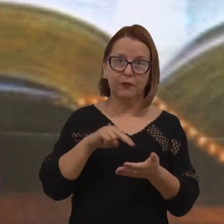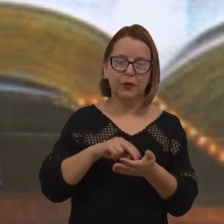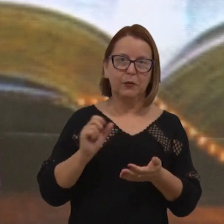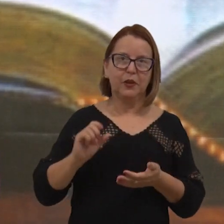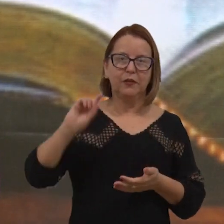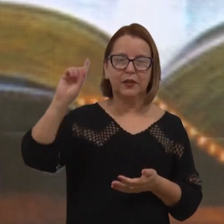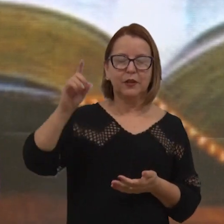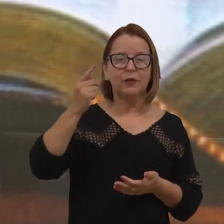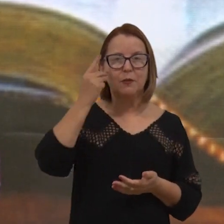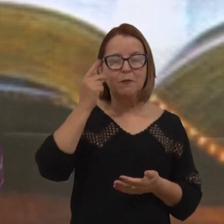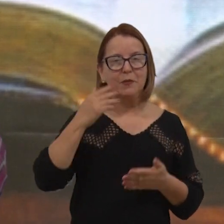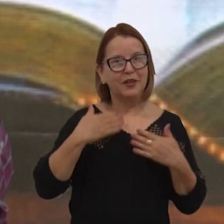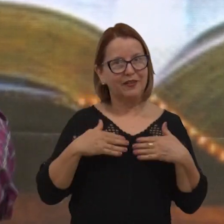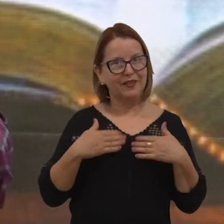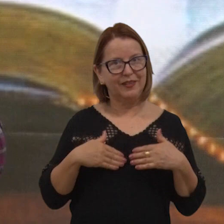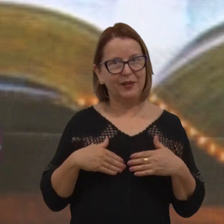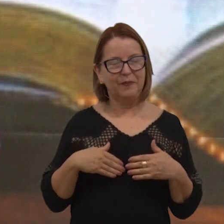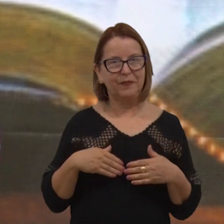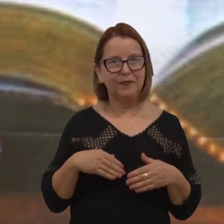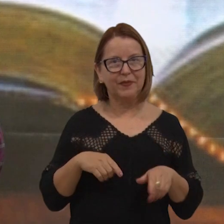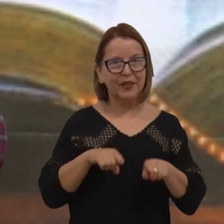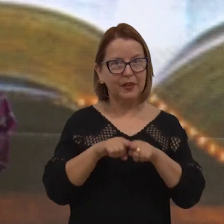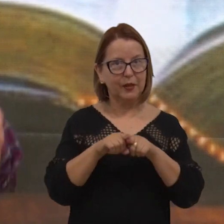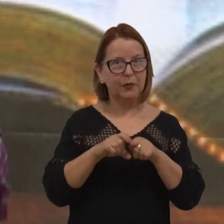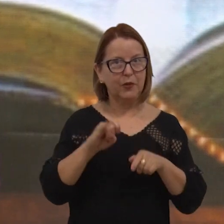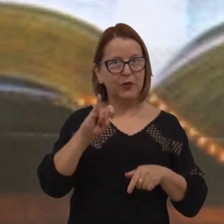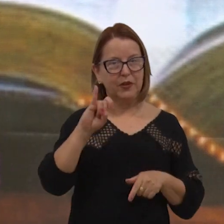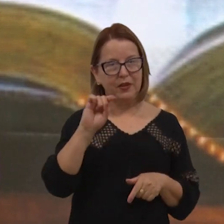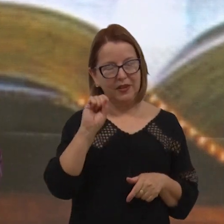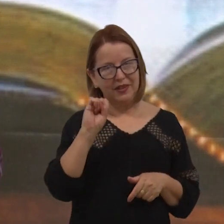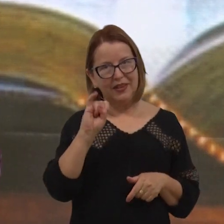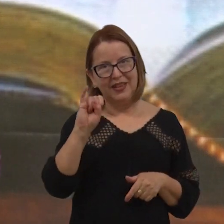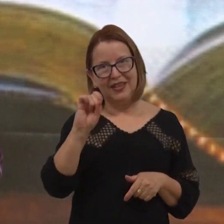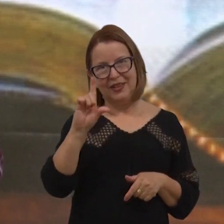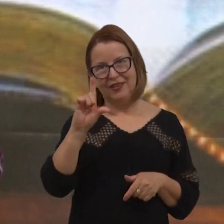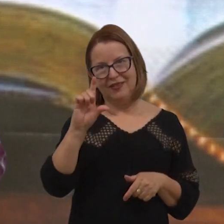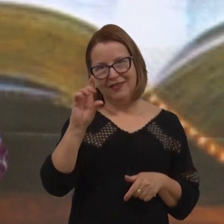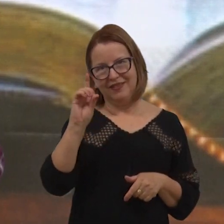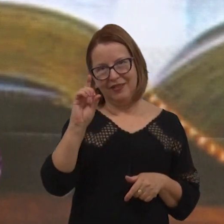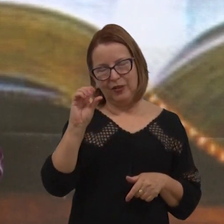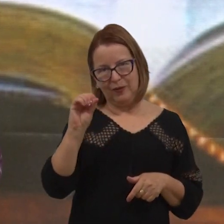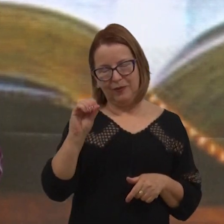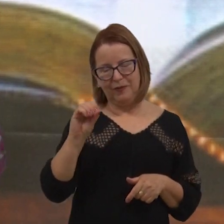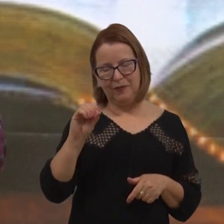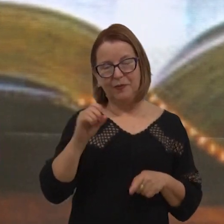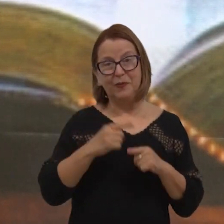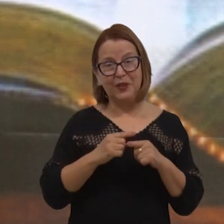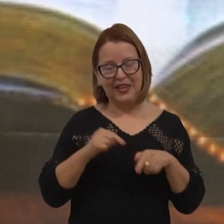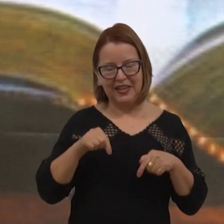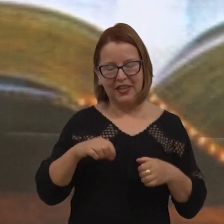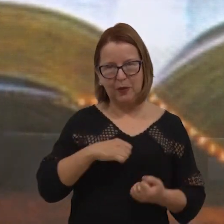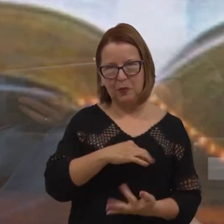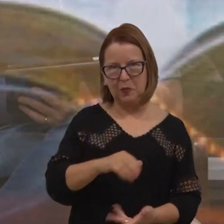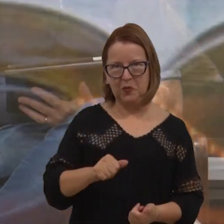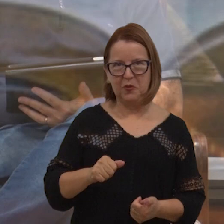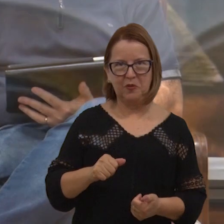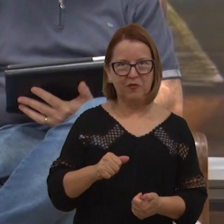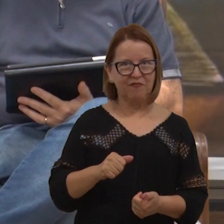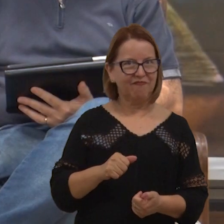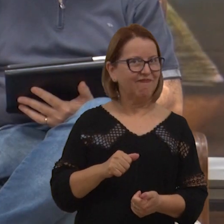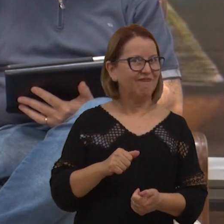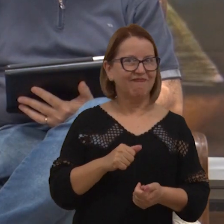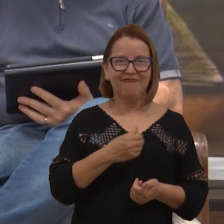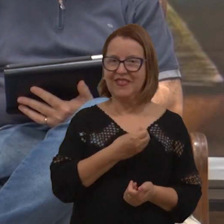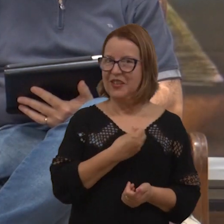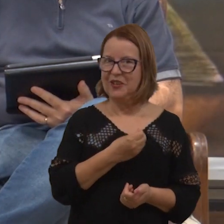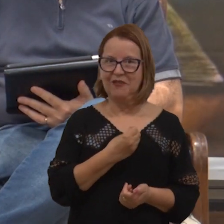possamos descansar. Meu irmão Wildo, porque nesse mundo nós não vamos viver sem tribulações e aflições, mas o